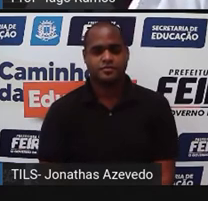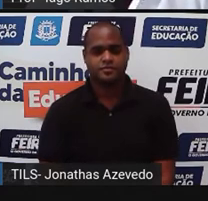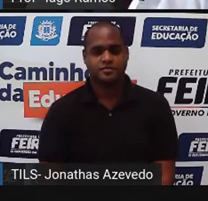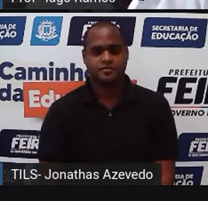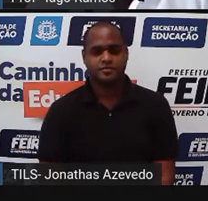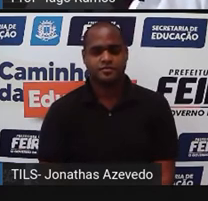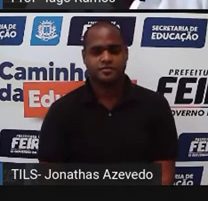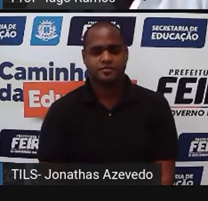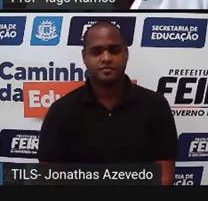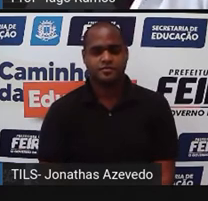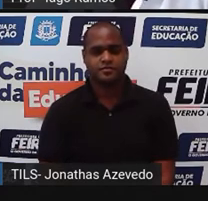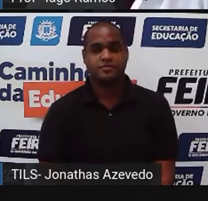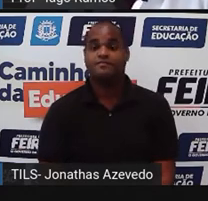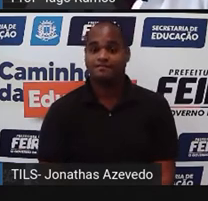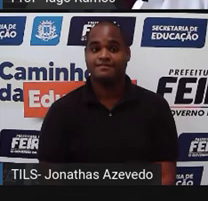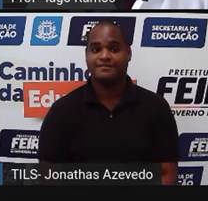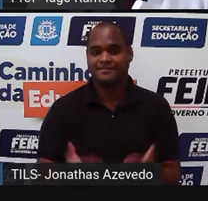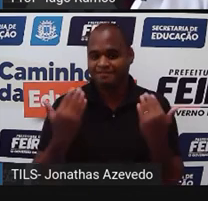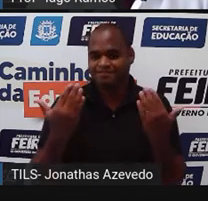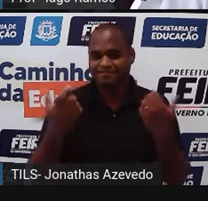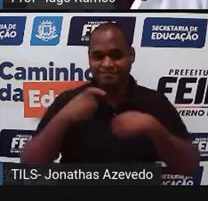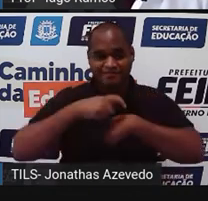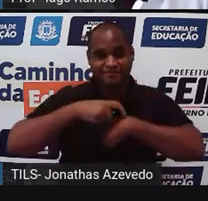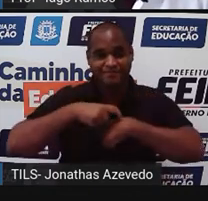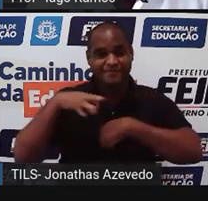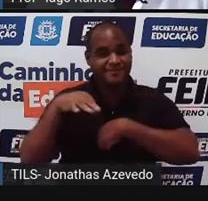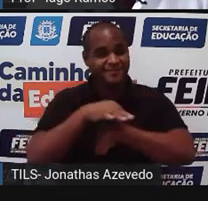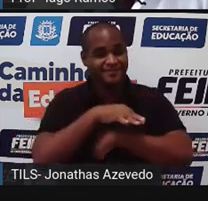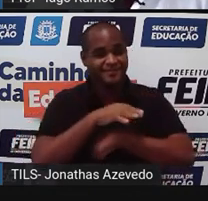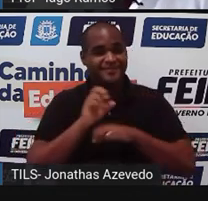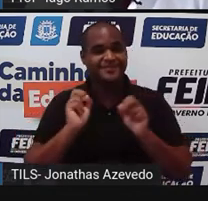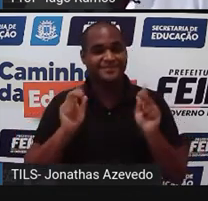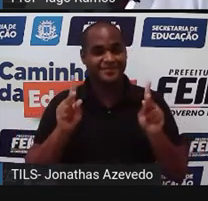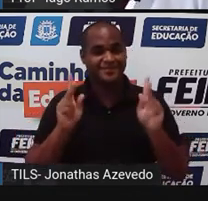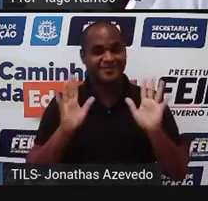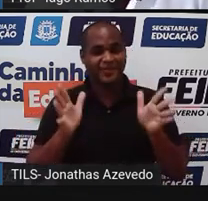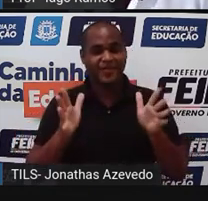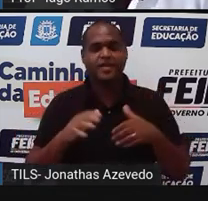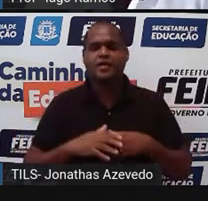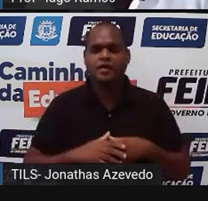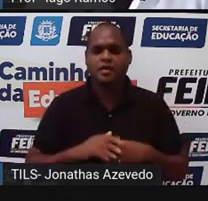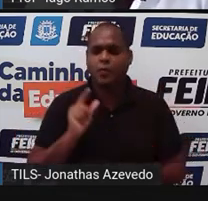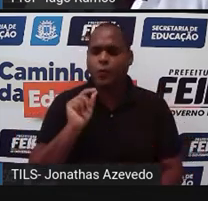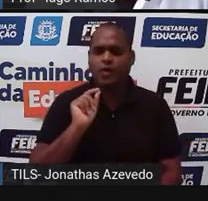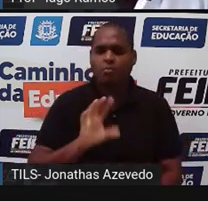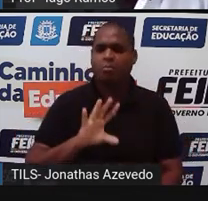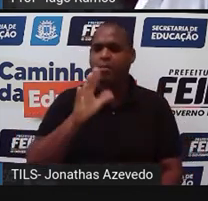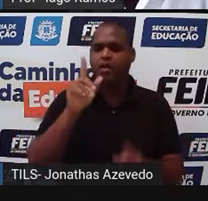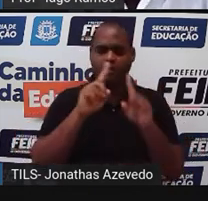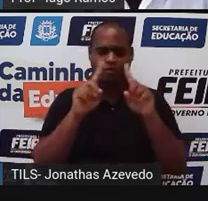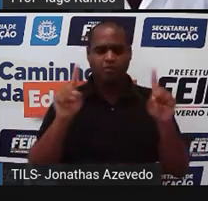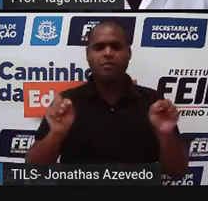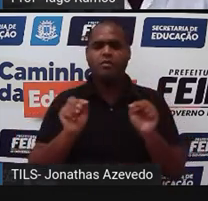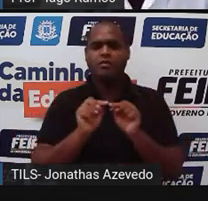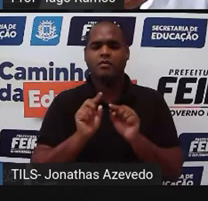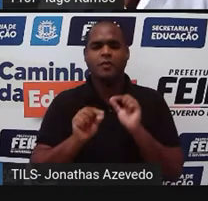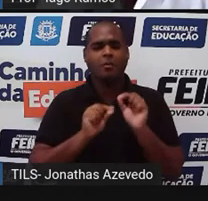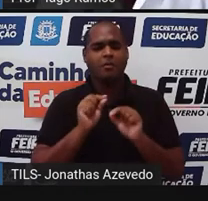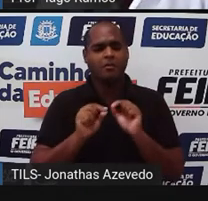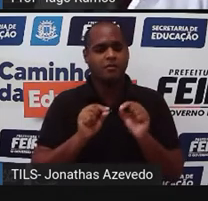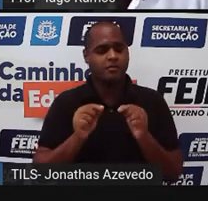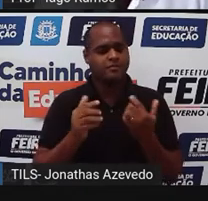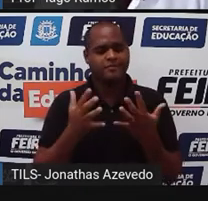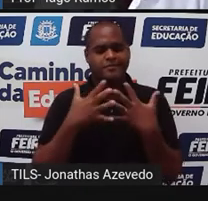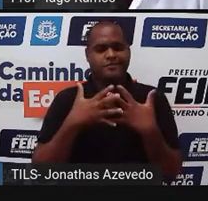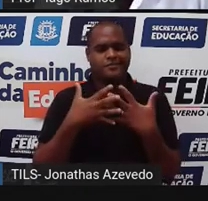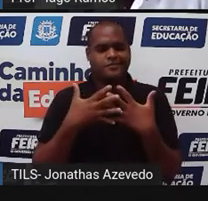o Olá Tempo Acabou o que que aconteceu nesse retângulo não